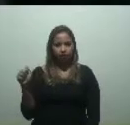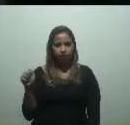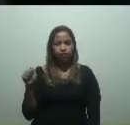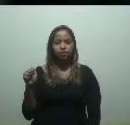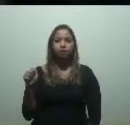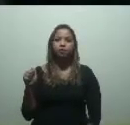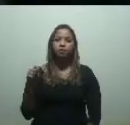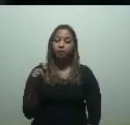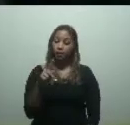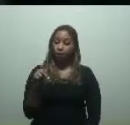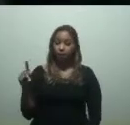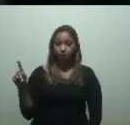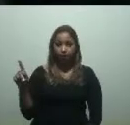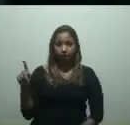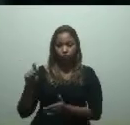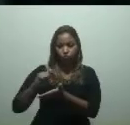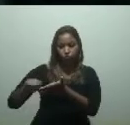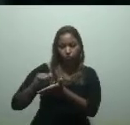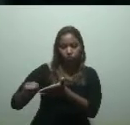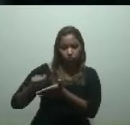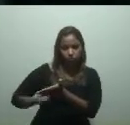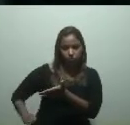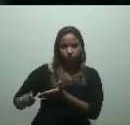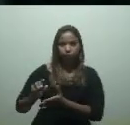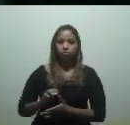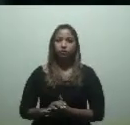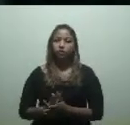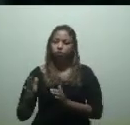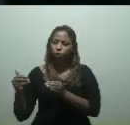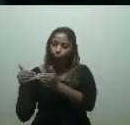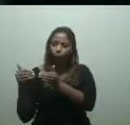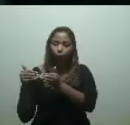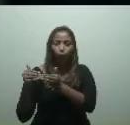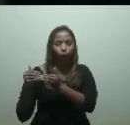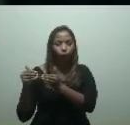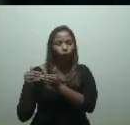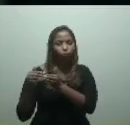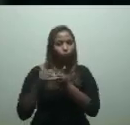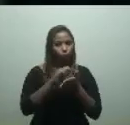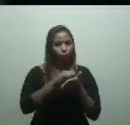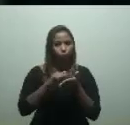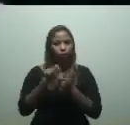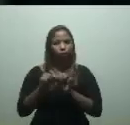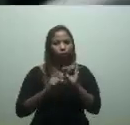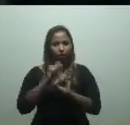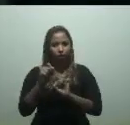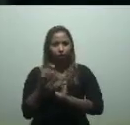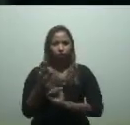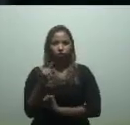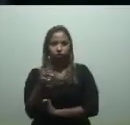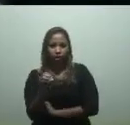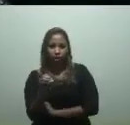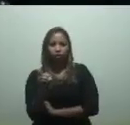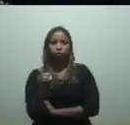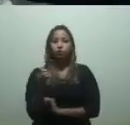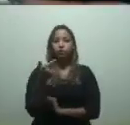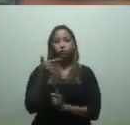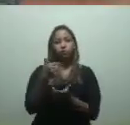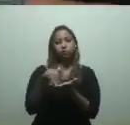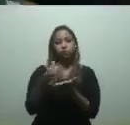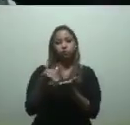dos Santos, presidente e relatora, concordaram com o parecer. Tiago Cartacho Ferreira, segundo